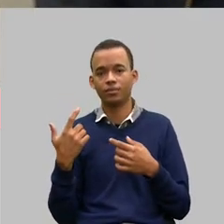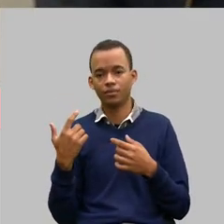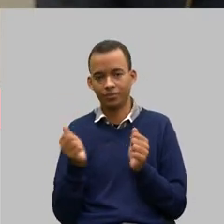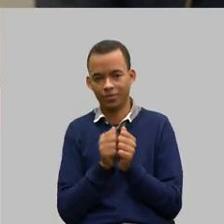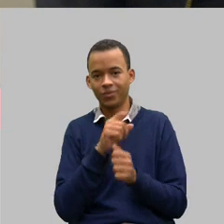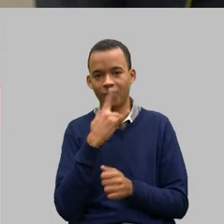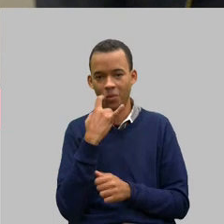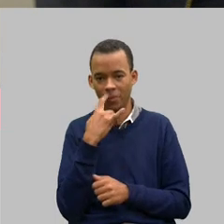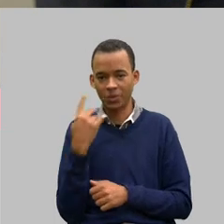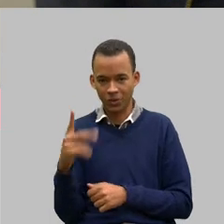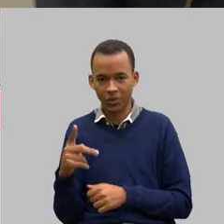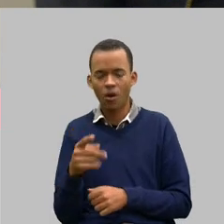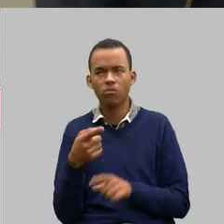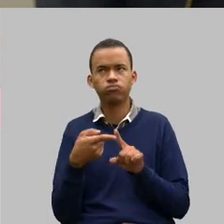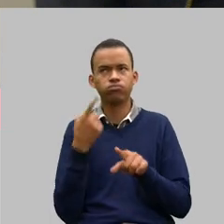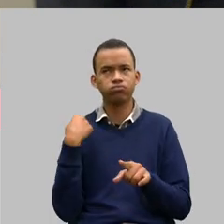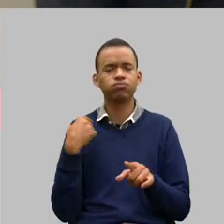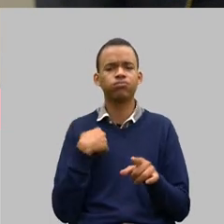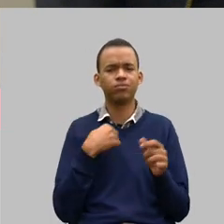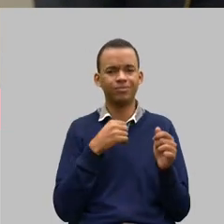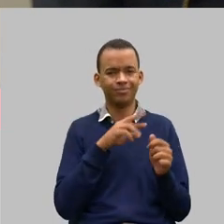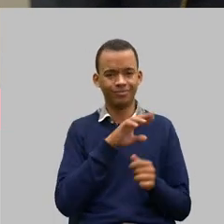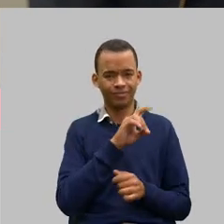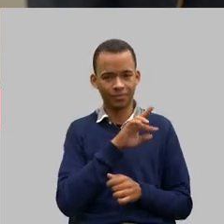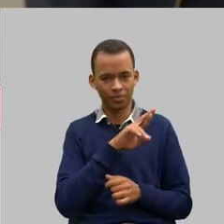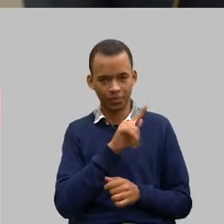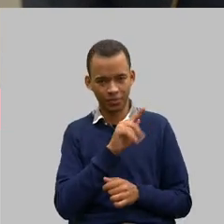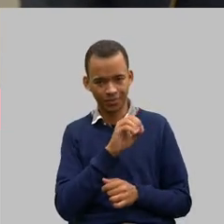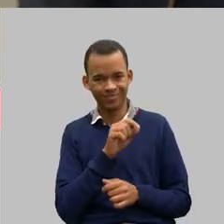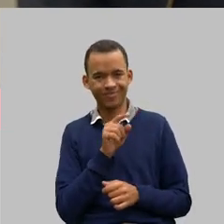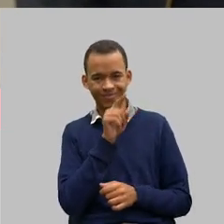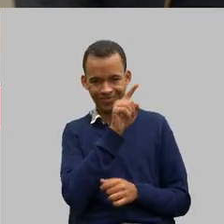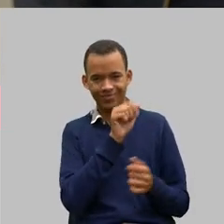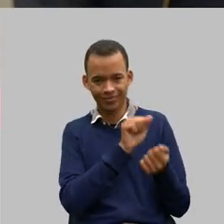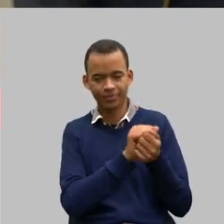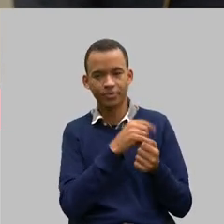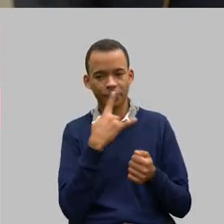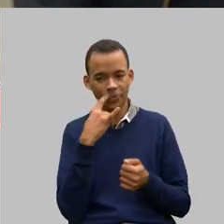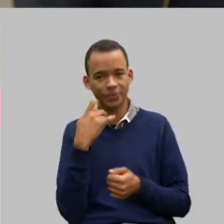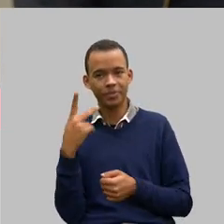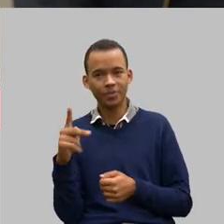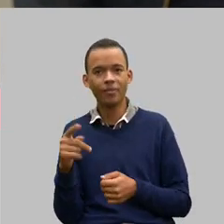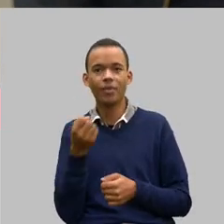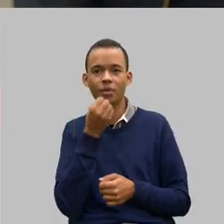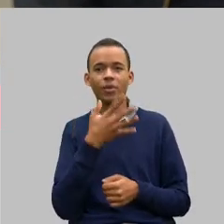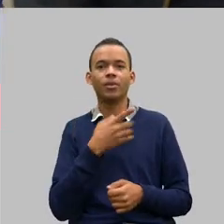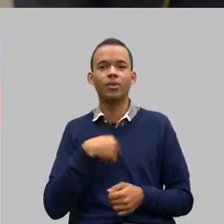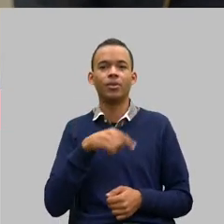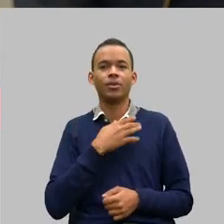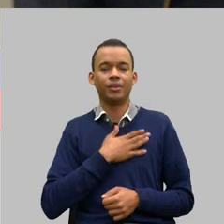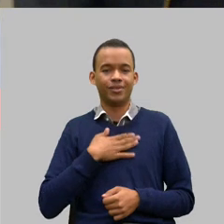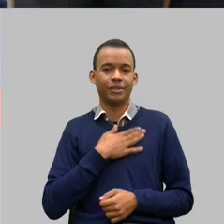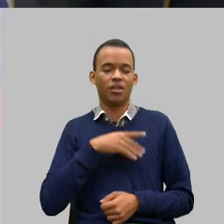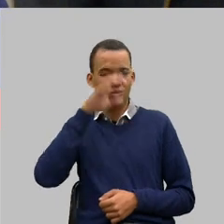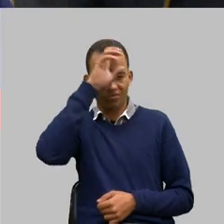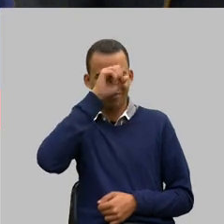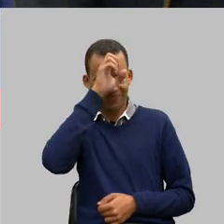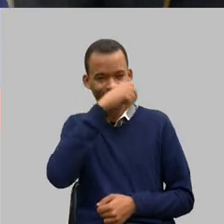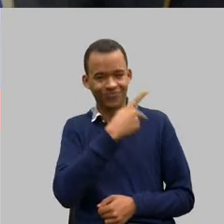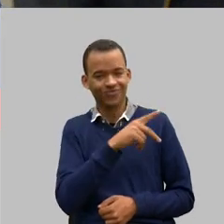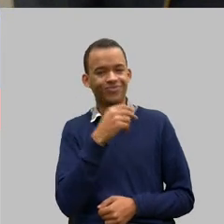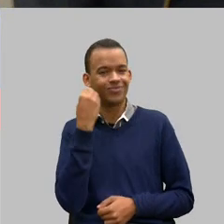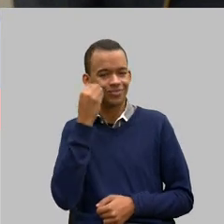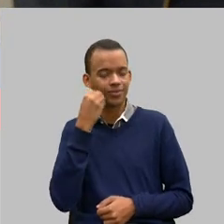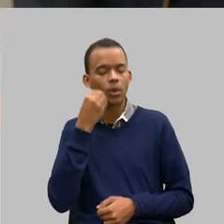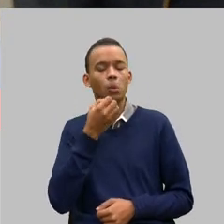pai semana passada com Rodrigo né e eu falo que né ficar um pouquinho com ele ali já já se aprende muito né então uma